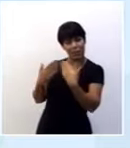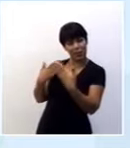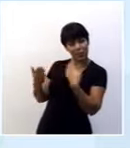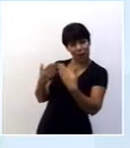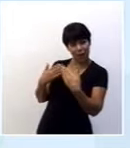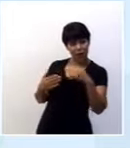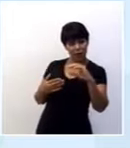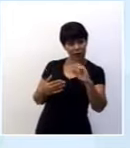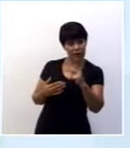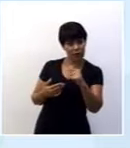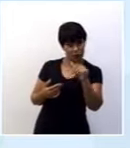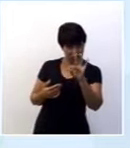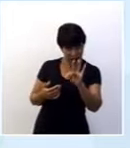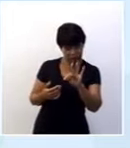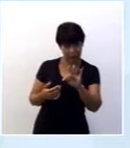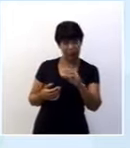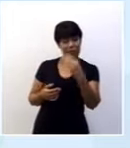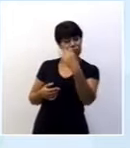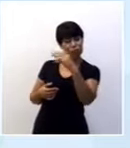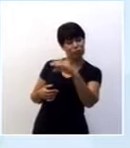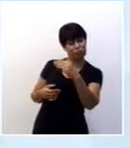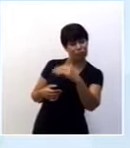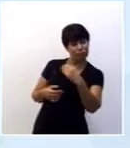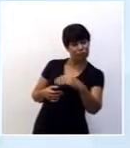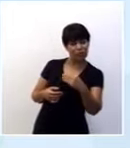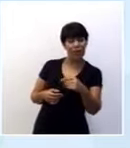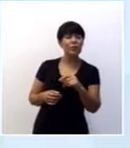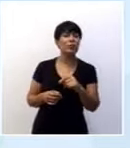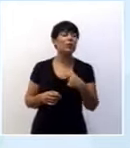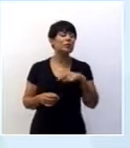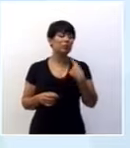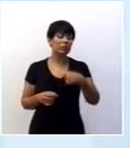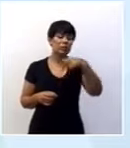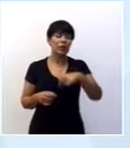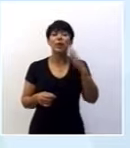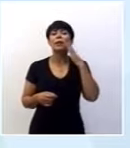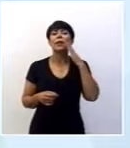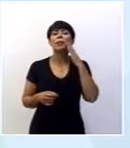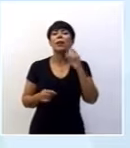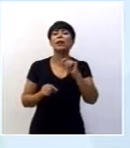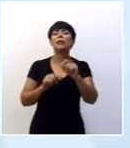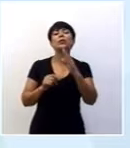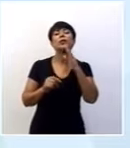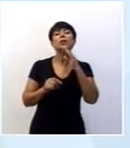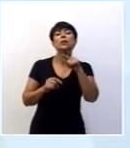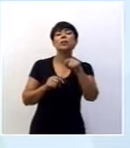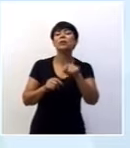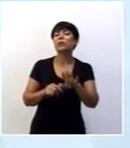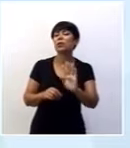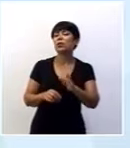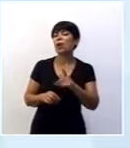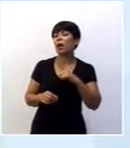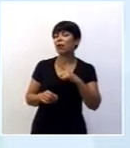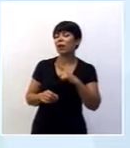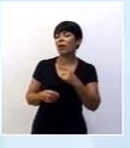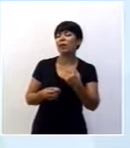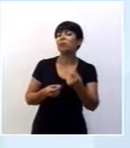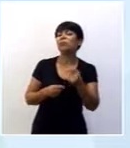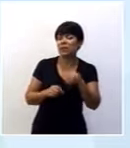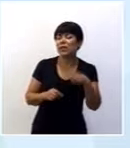E colocarem aí para a gente ter uma ideia, né? De qual é o conhecimento prévio que vocês têm